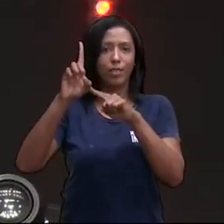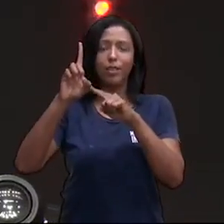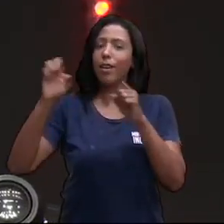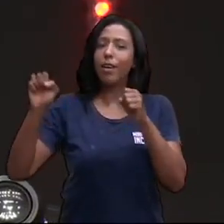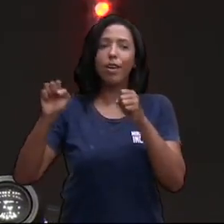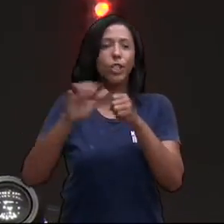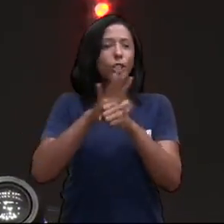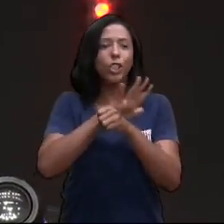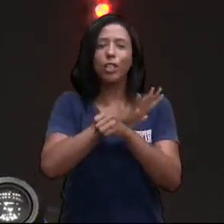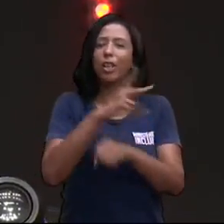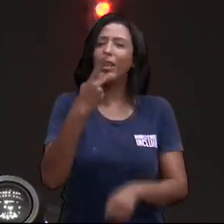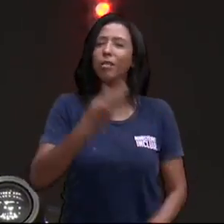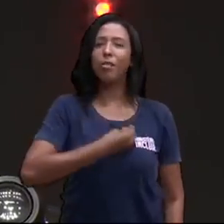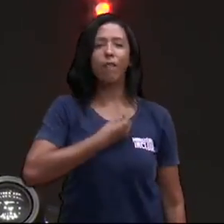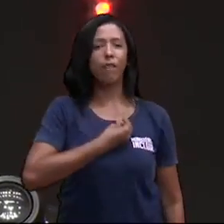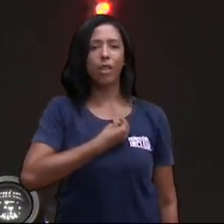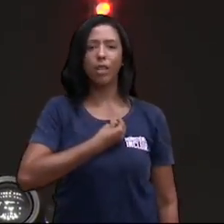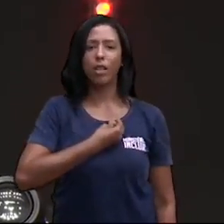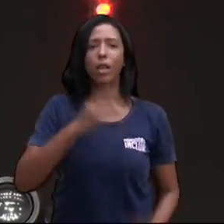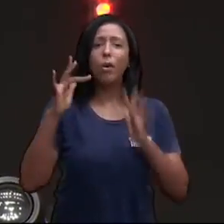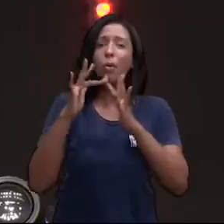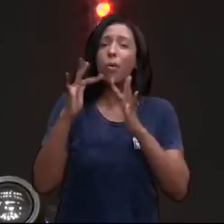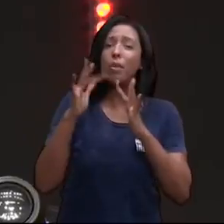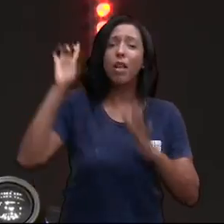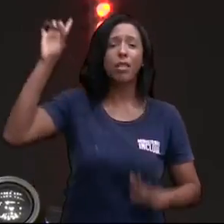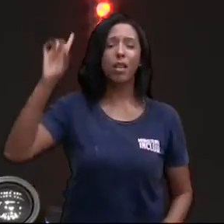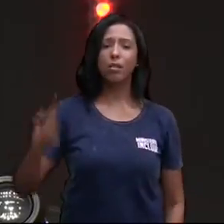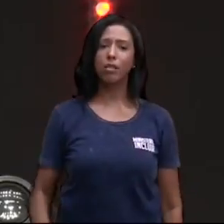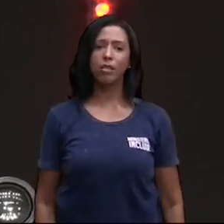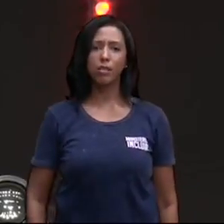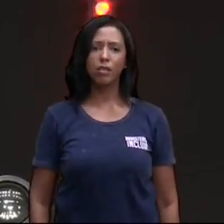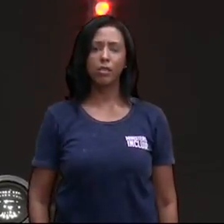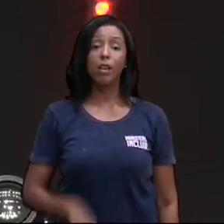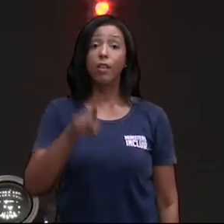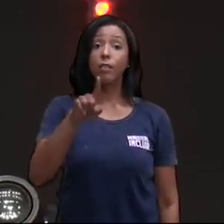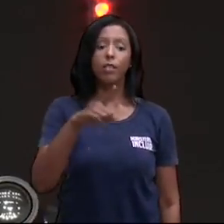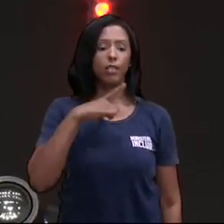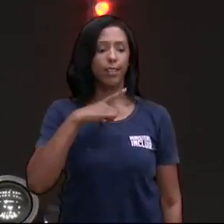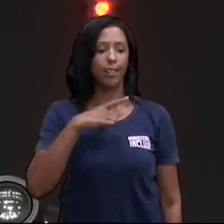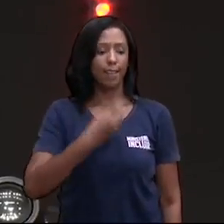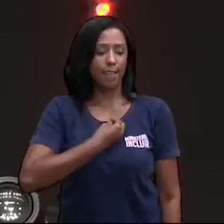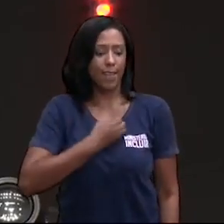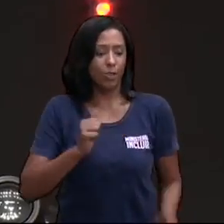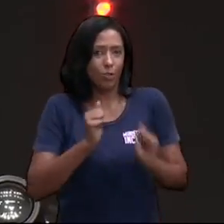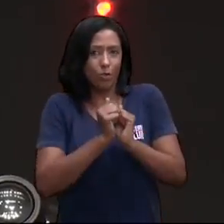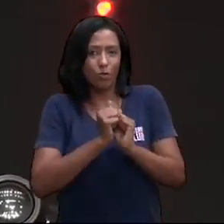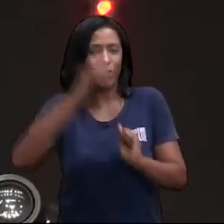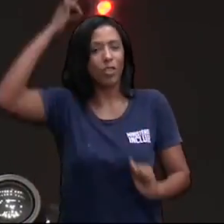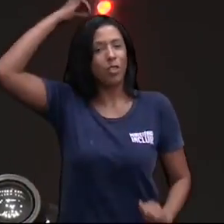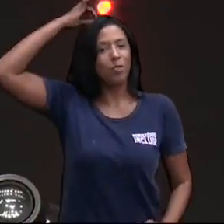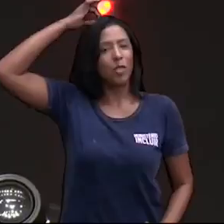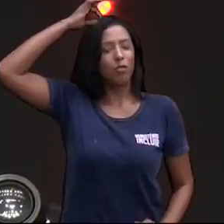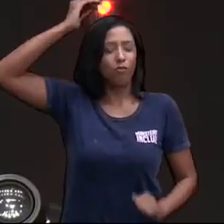final é que essa caminhada de crescimento espiritual é como uma árvore no início